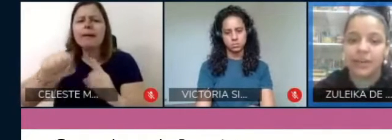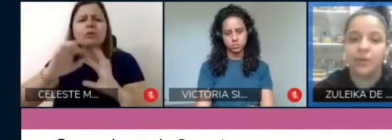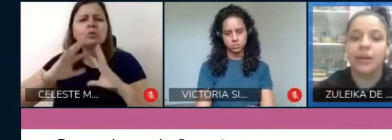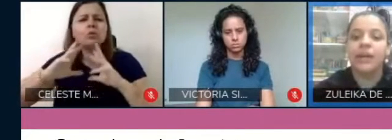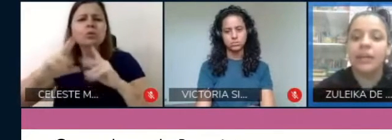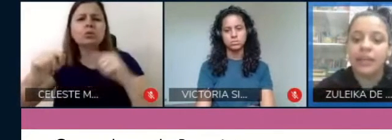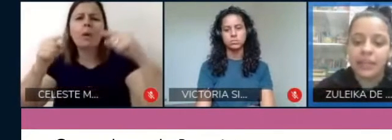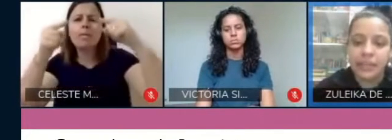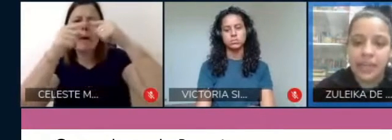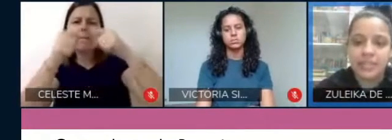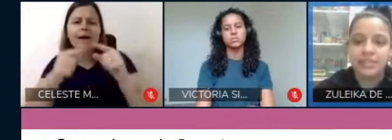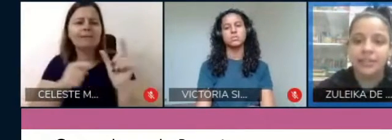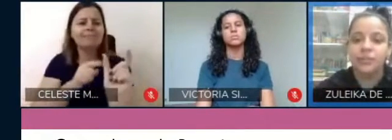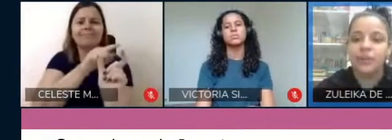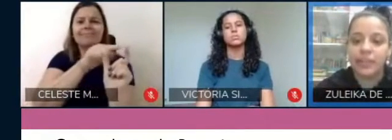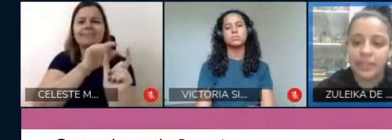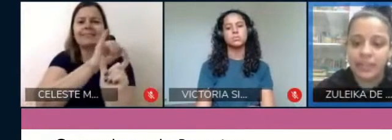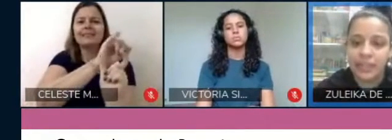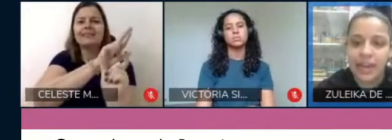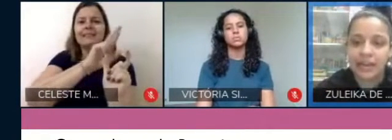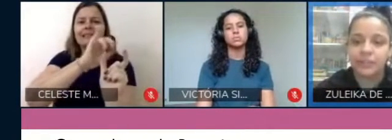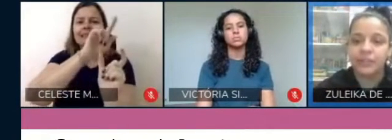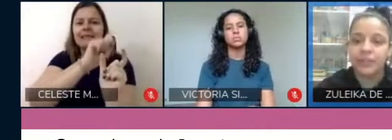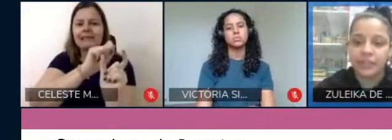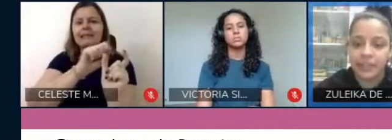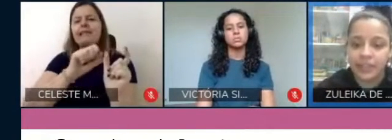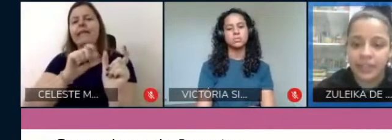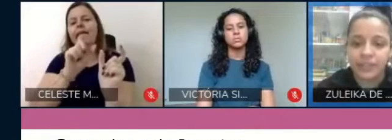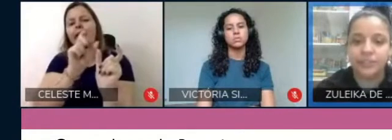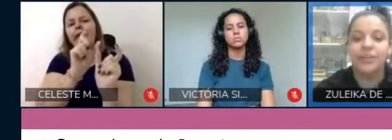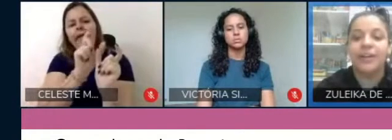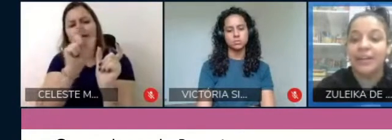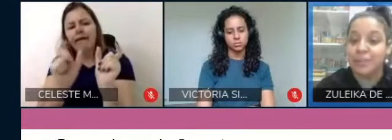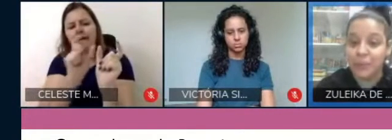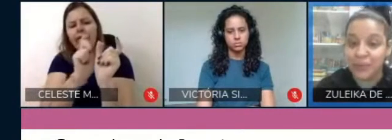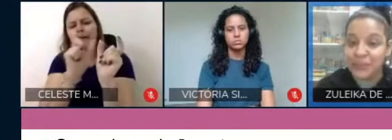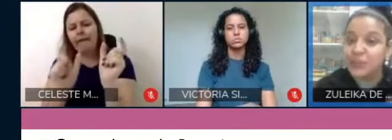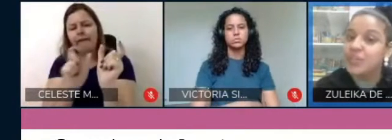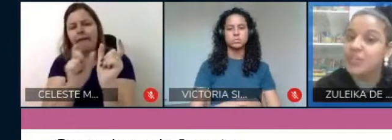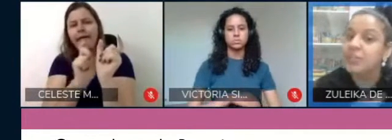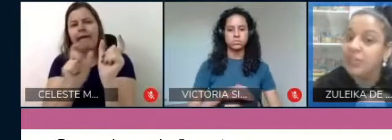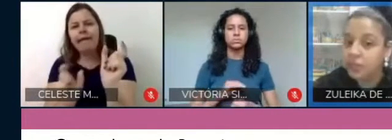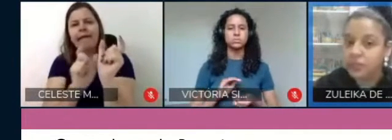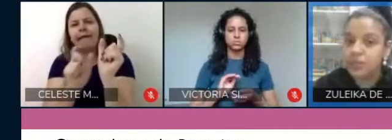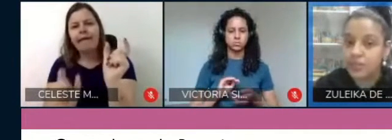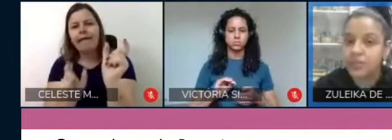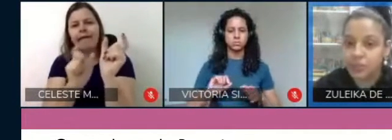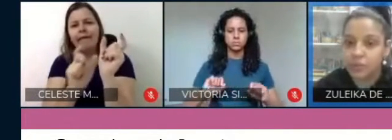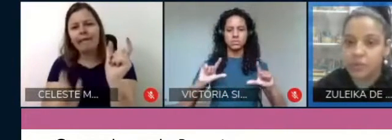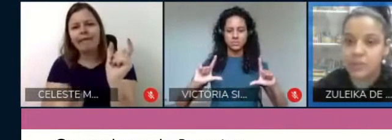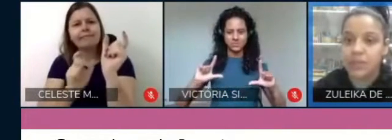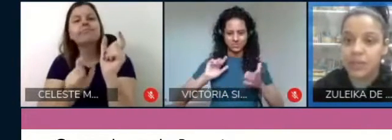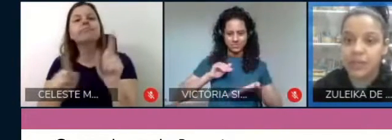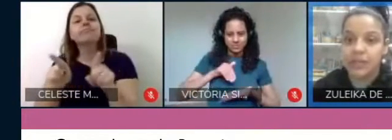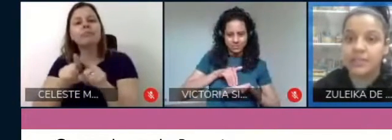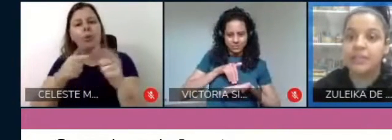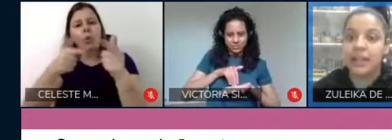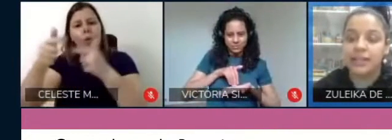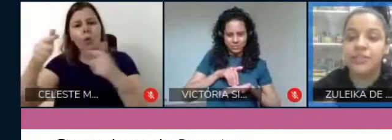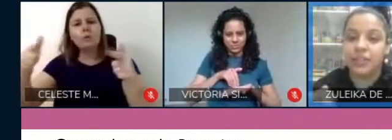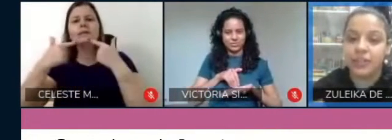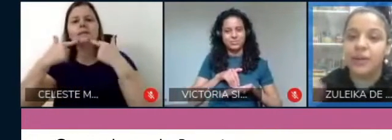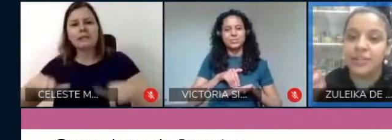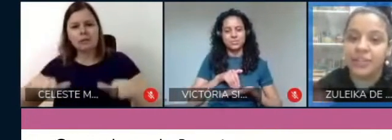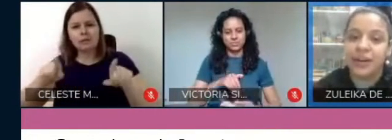sequência desse radical. Irrigação, irrigado, irrigation, ele procura inclusive em outros idiomas,